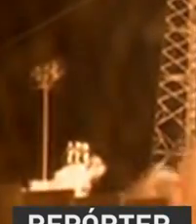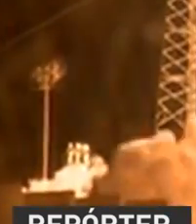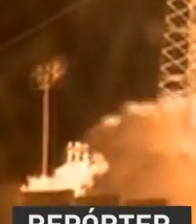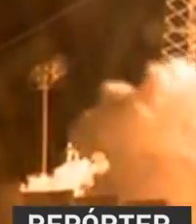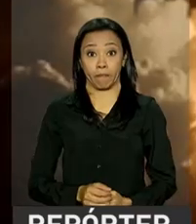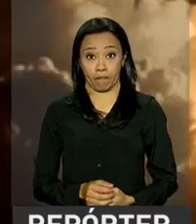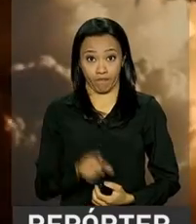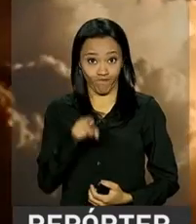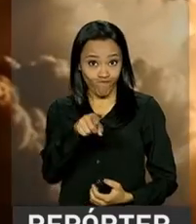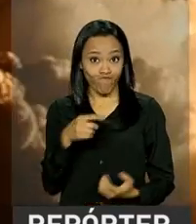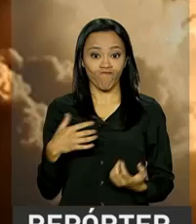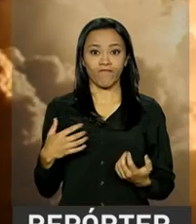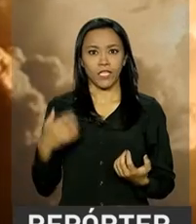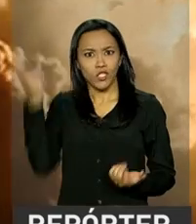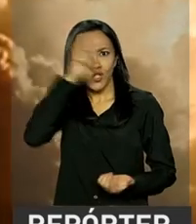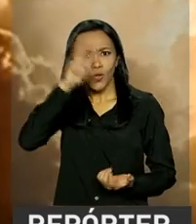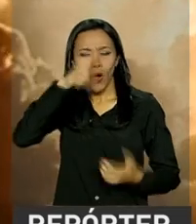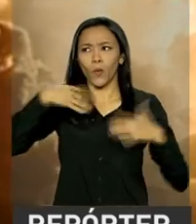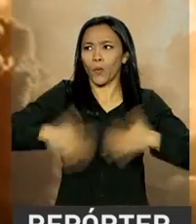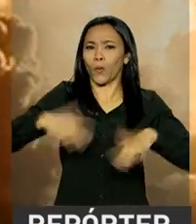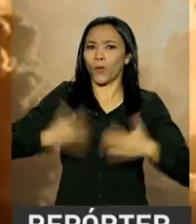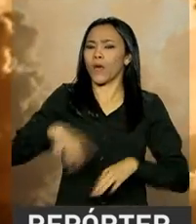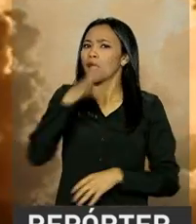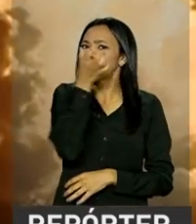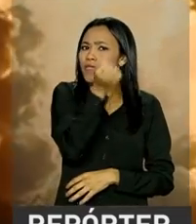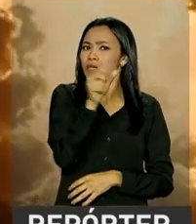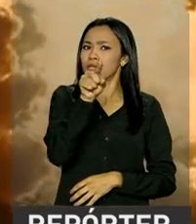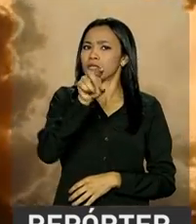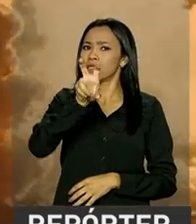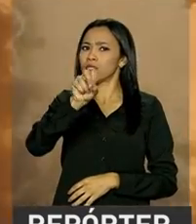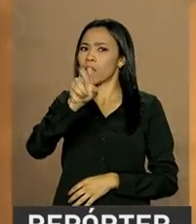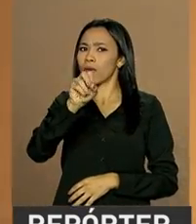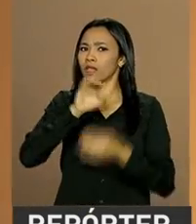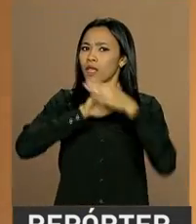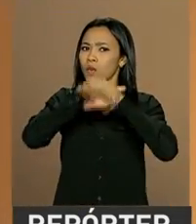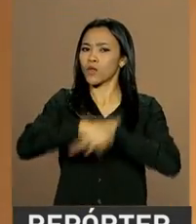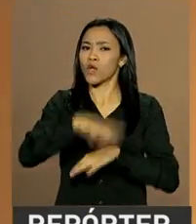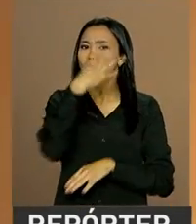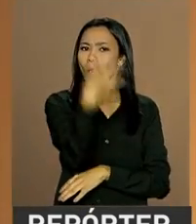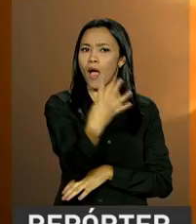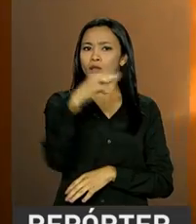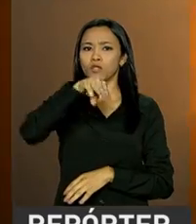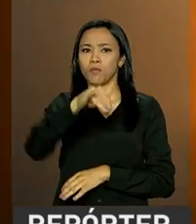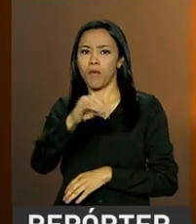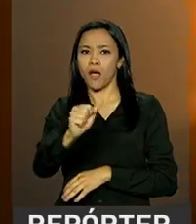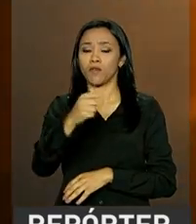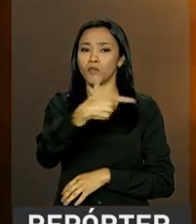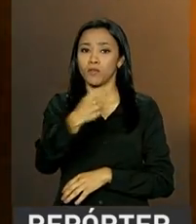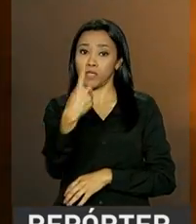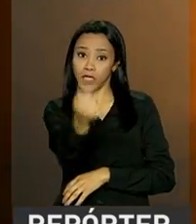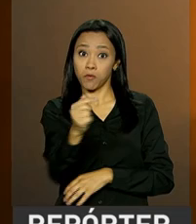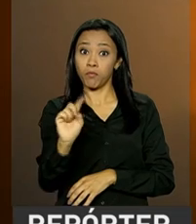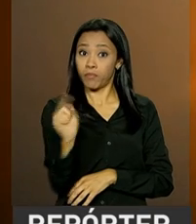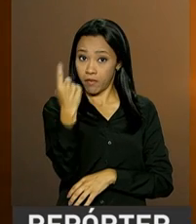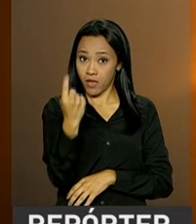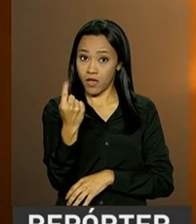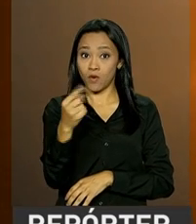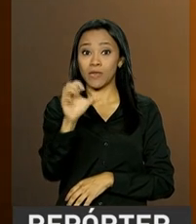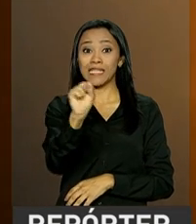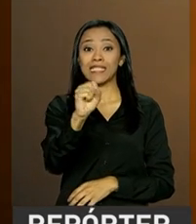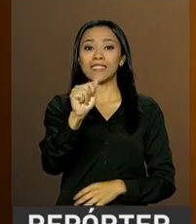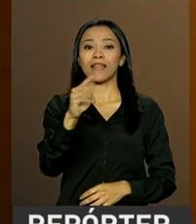um momento histórico eram 6:50 da noite de 4 de maio de 2017 quando o primeiro satélite